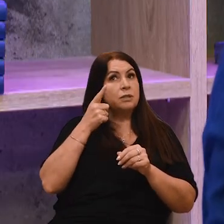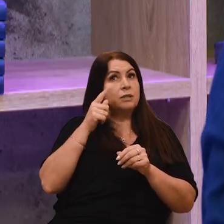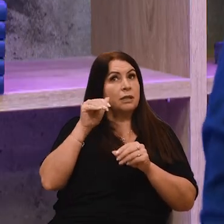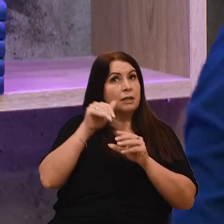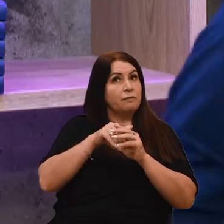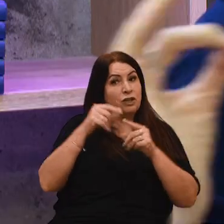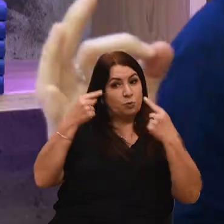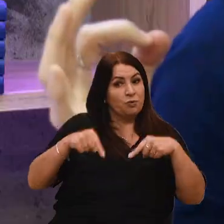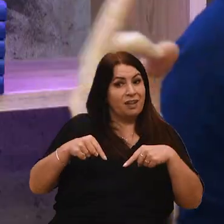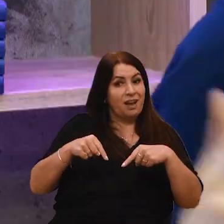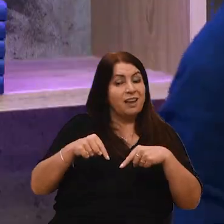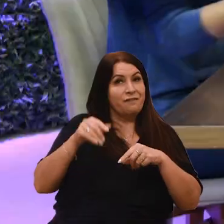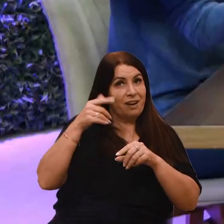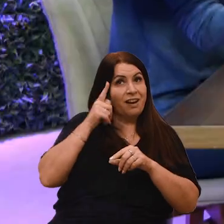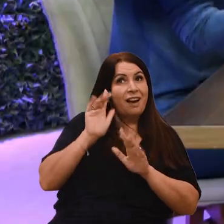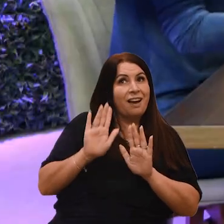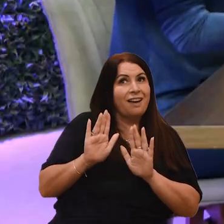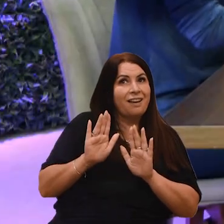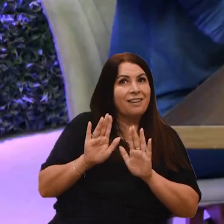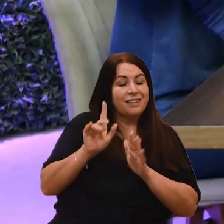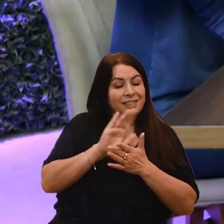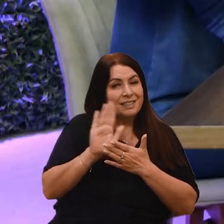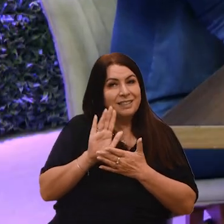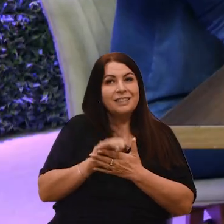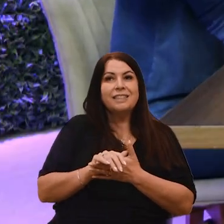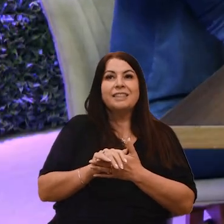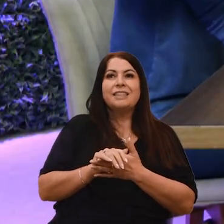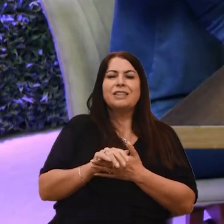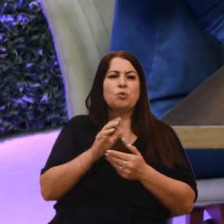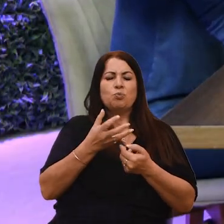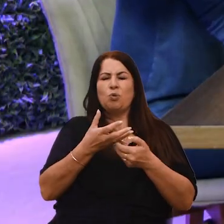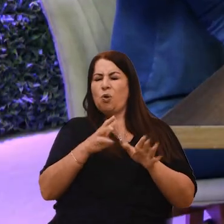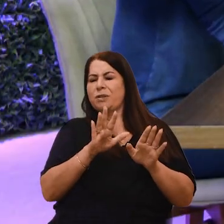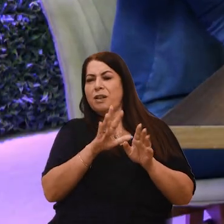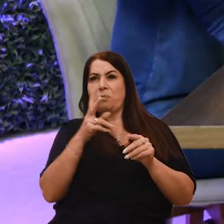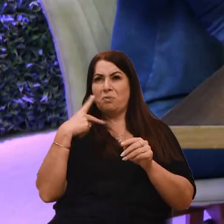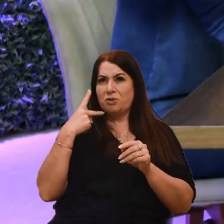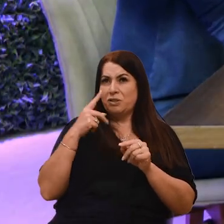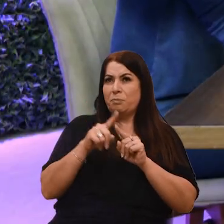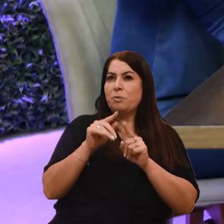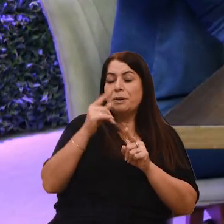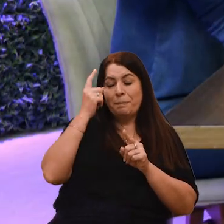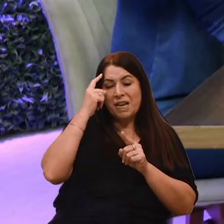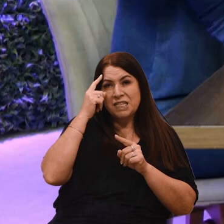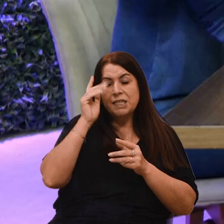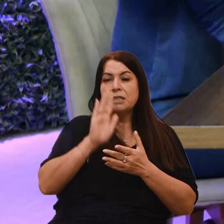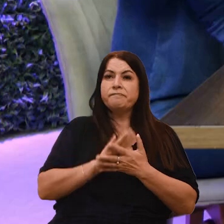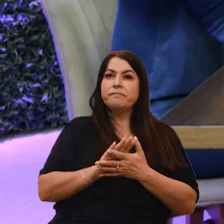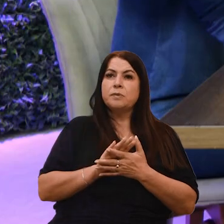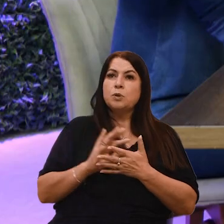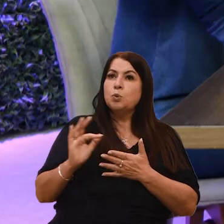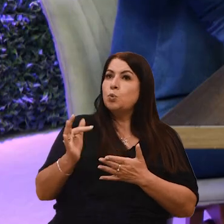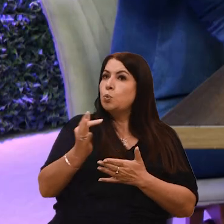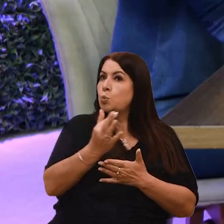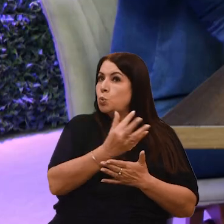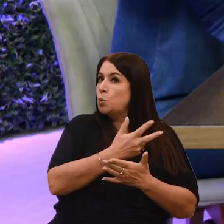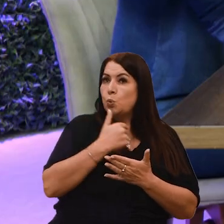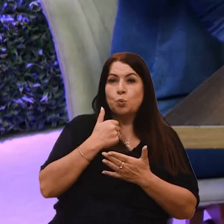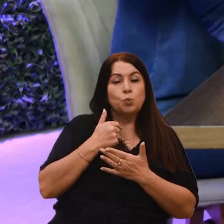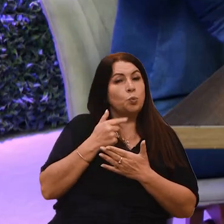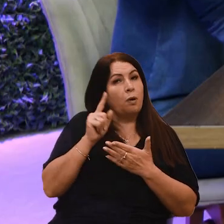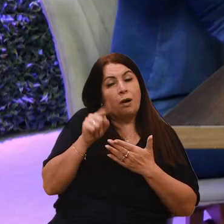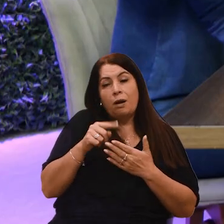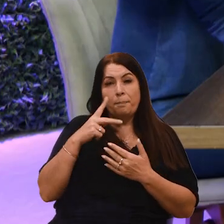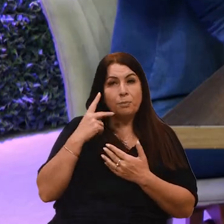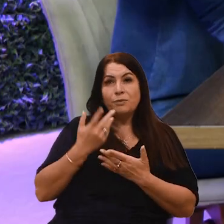né? Então, se tu não se interessa, tu não participa. Da aversão à política, se nós pensarmos, né? Tudo é